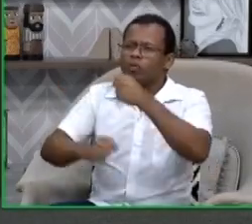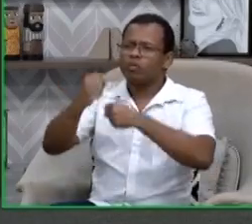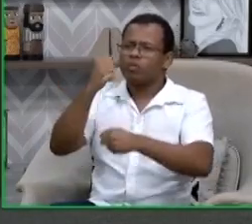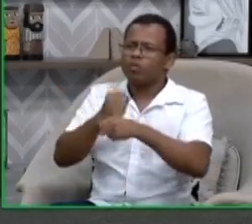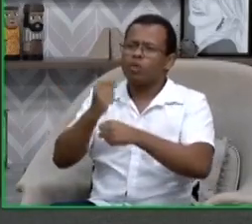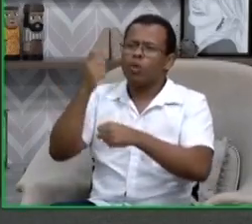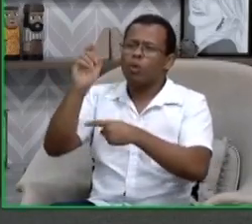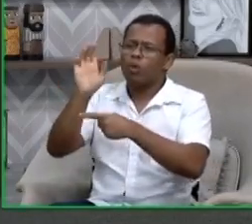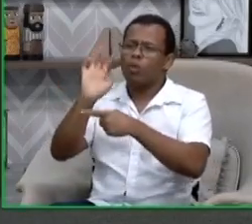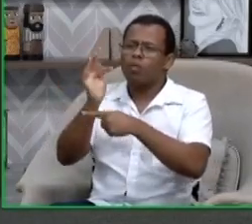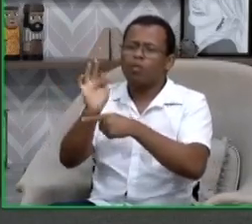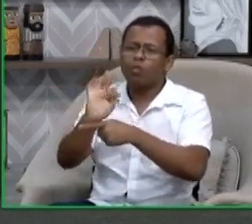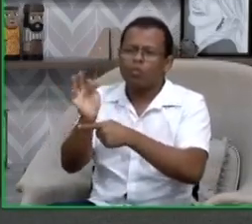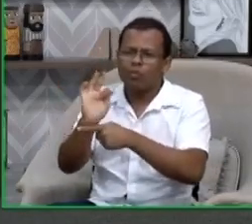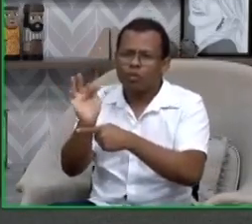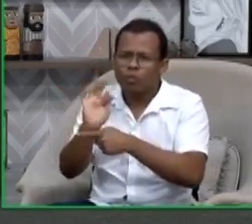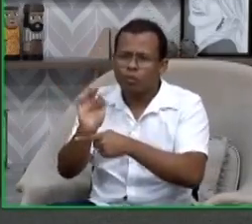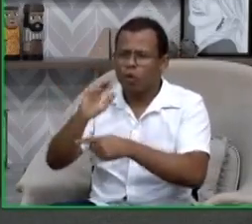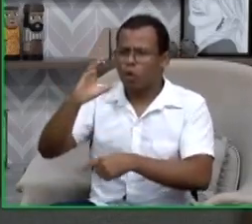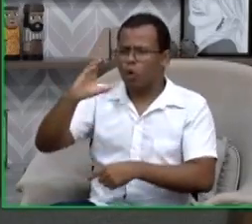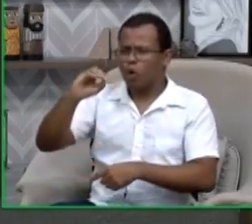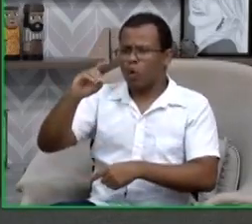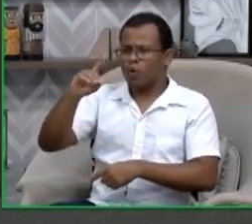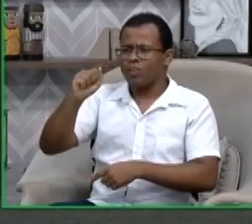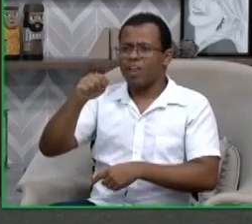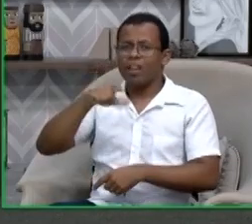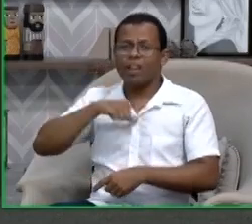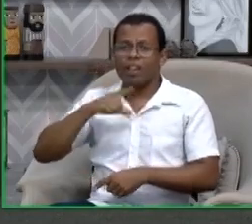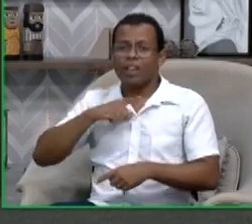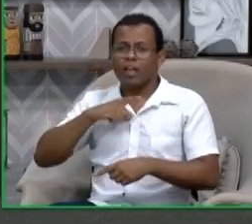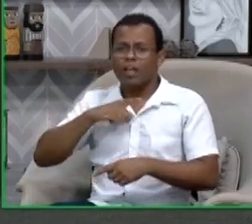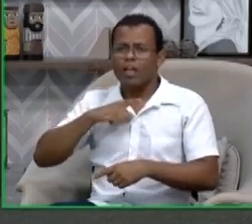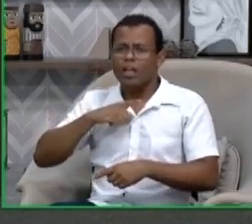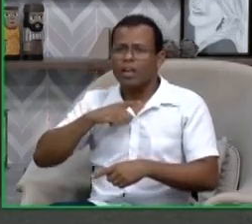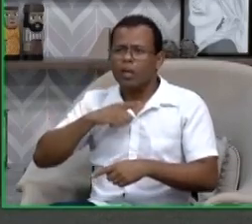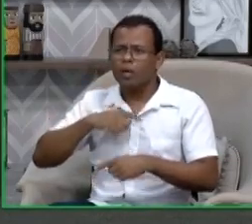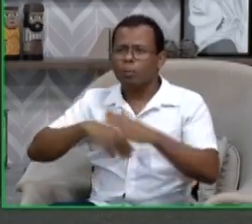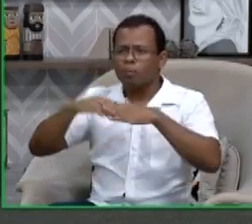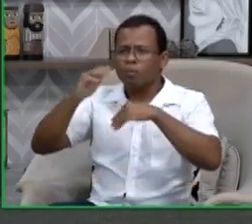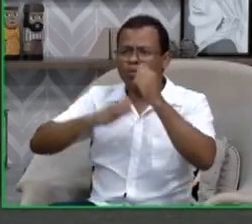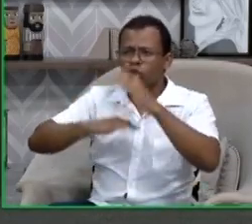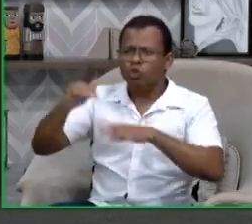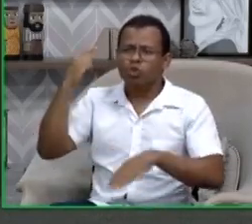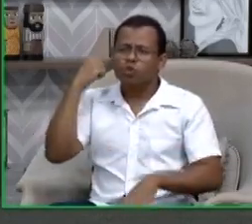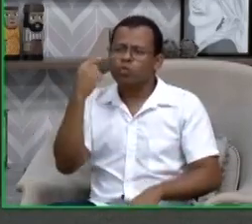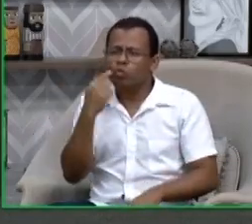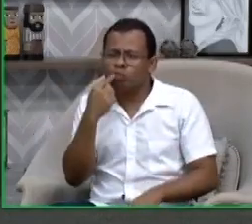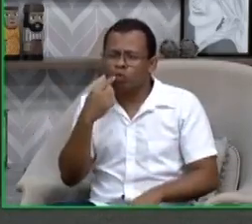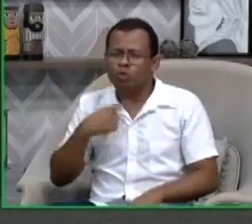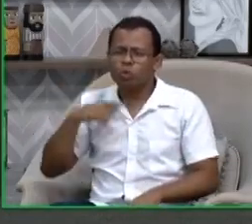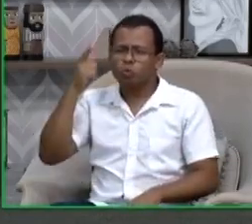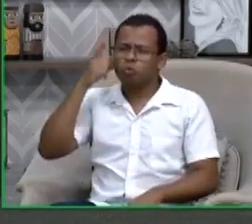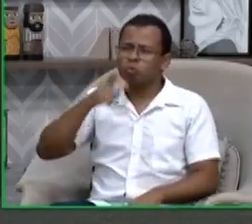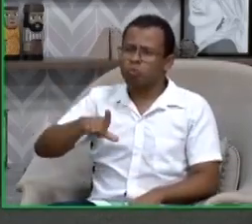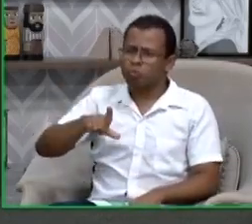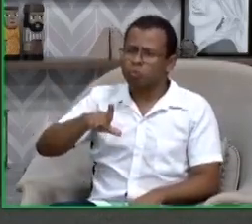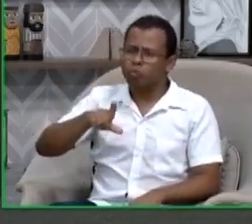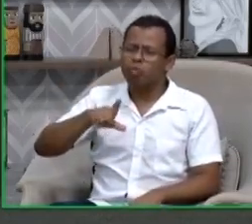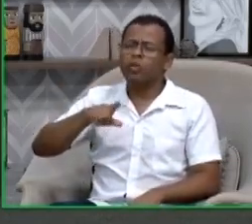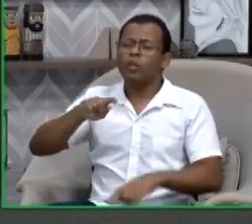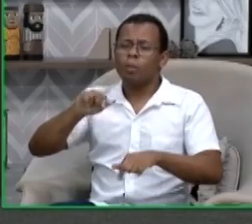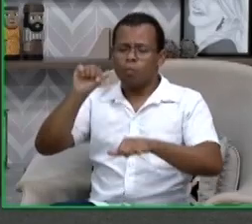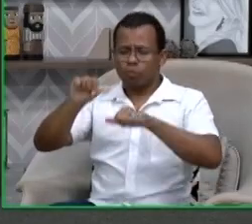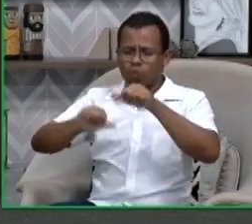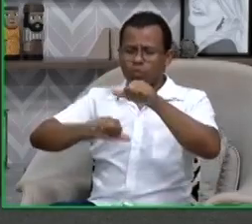do Oscar, o Coda, ele é um filme com atores surdos, um ator, inclusive, que ganhou o Oscar sendo surdo, mudando